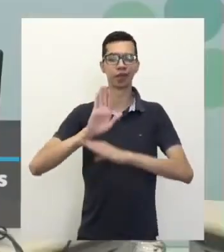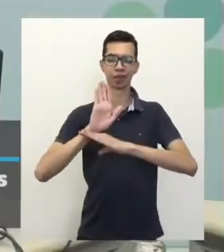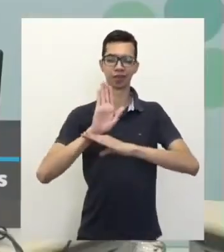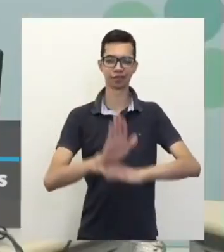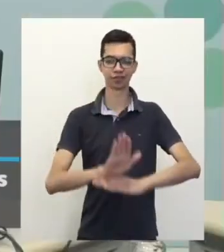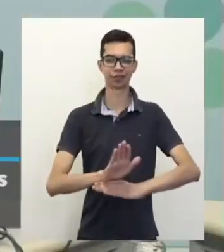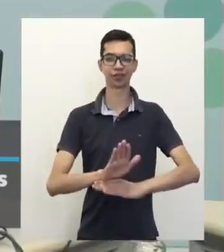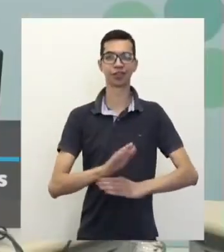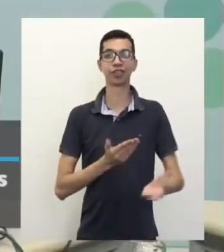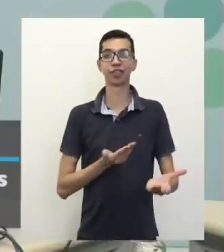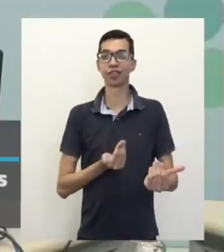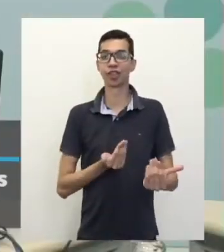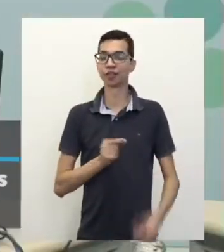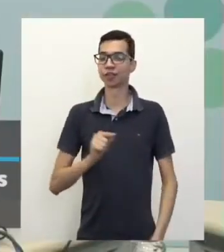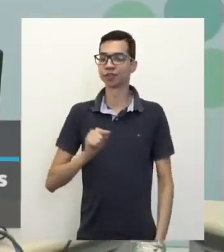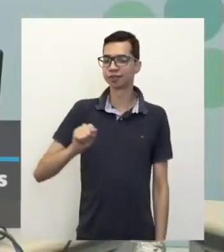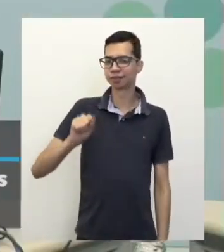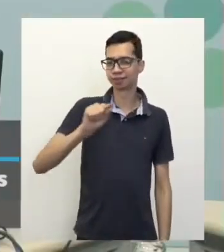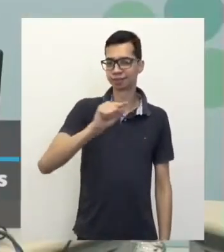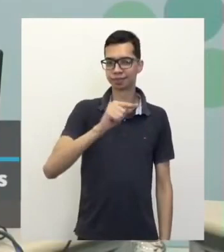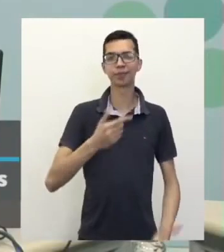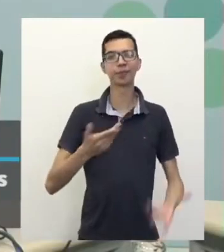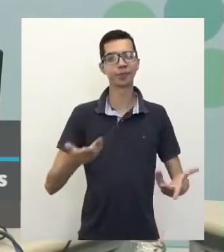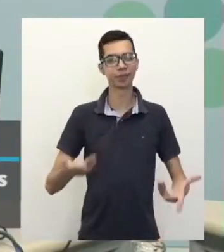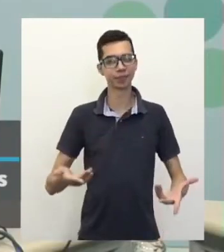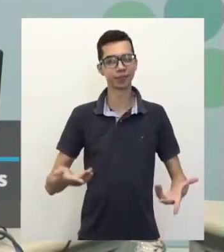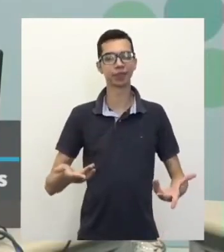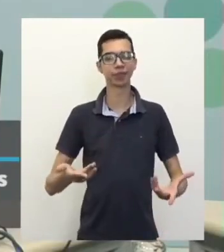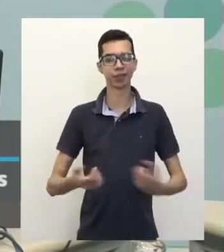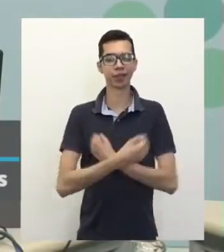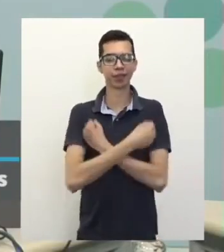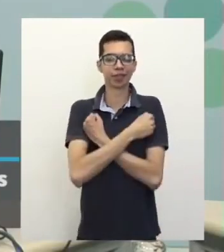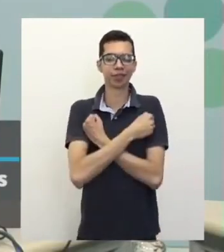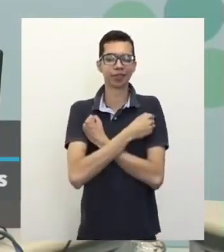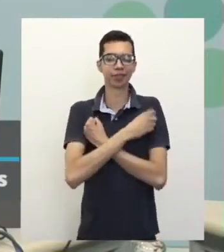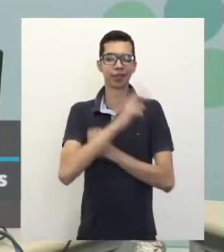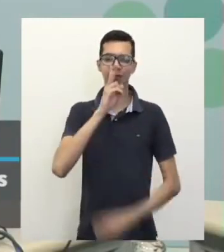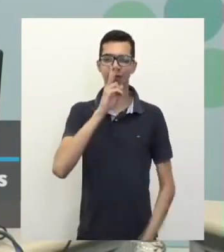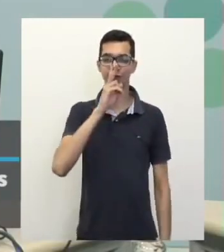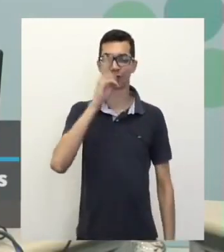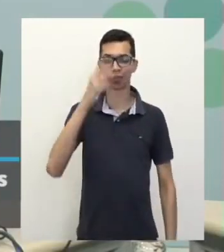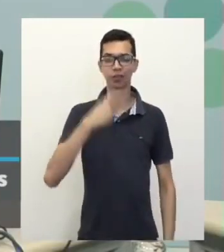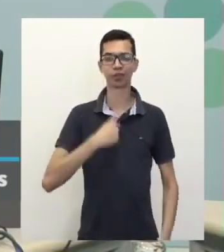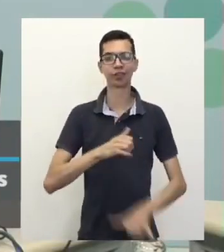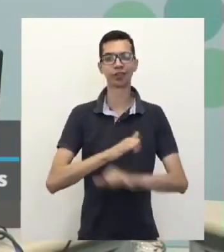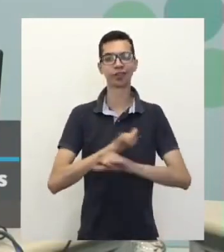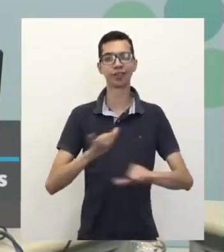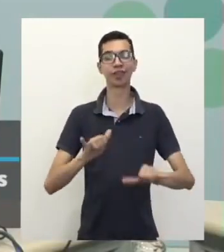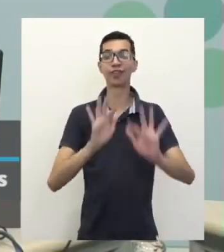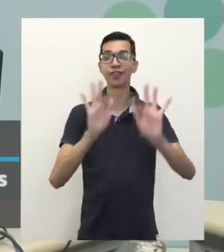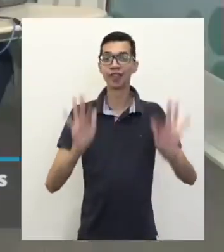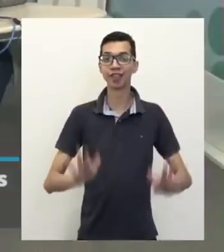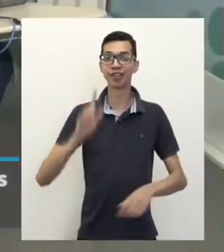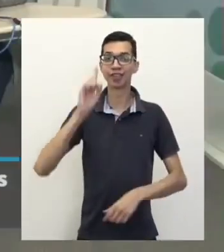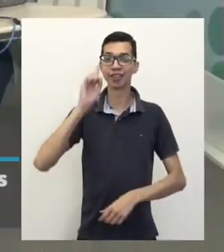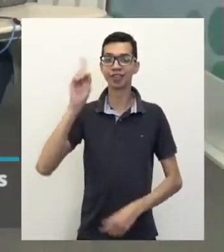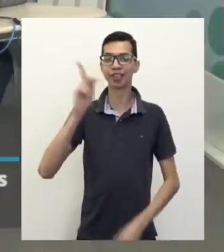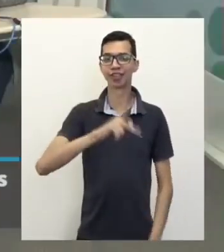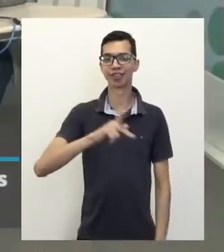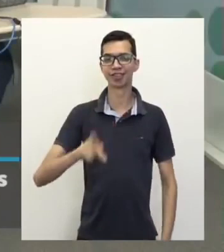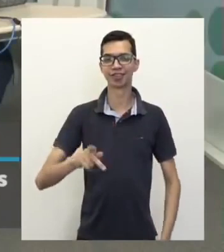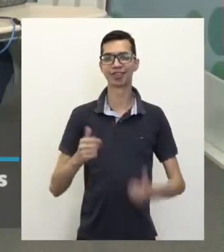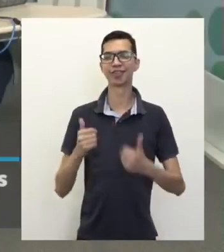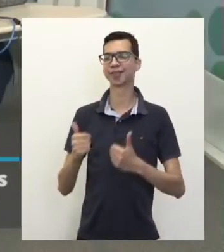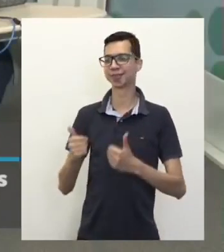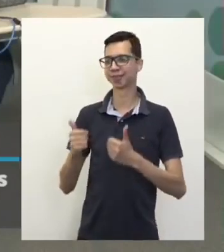os nossos jovens, então fica aqui o nosso forte abraço e um feliz Dia dos Professores. É isso mesmo, professora.